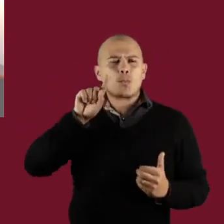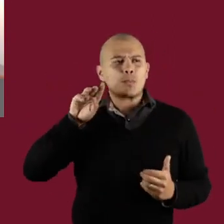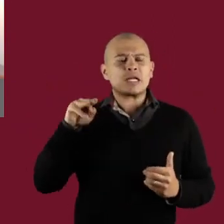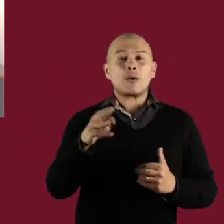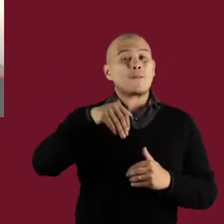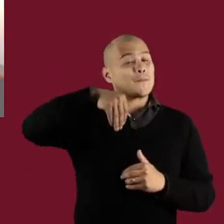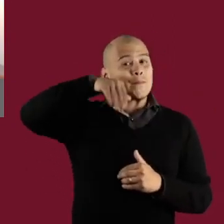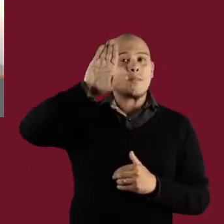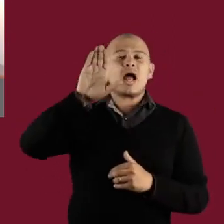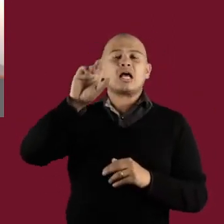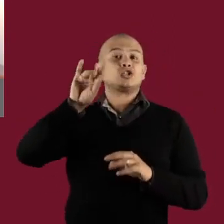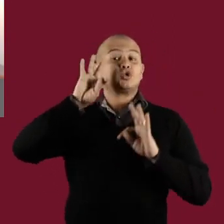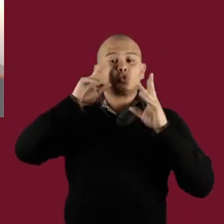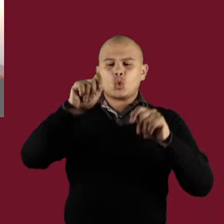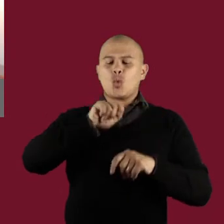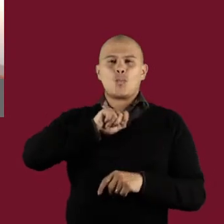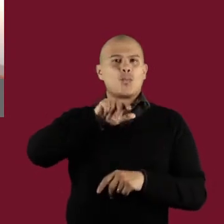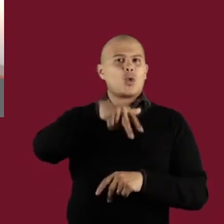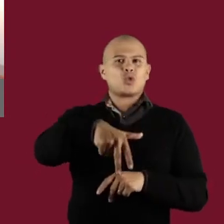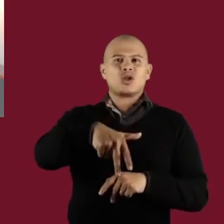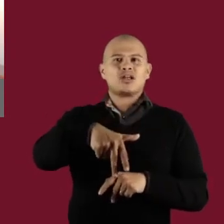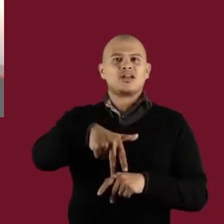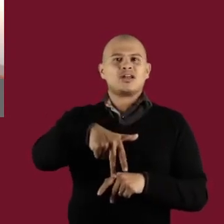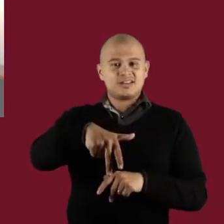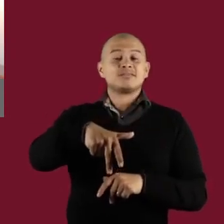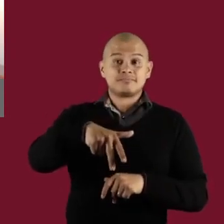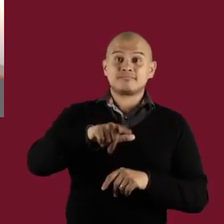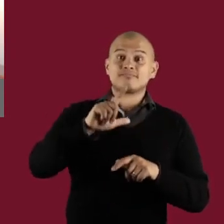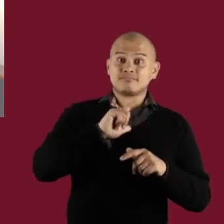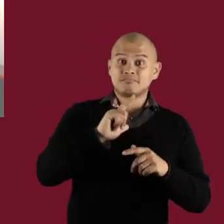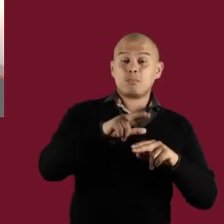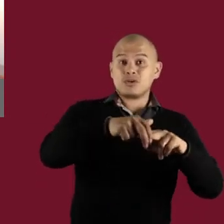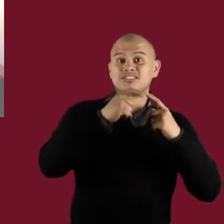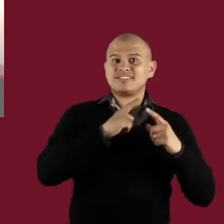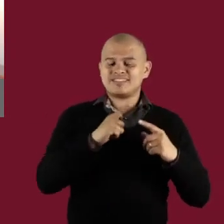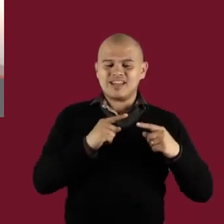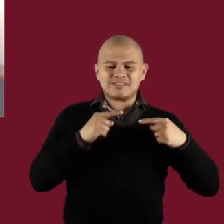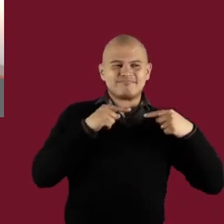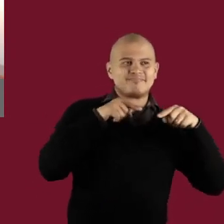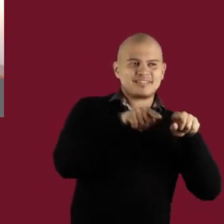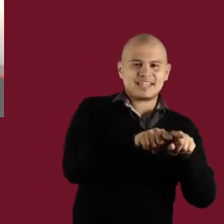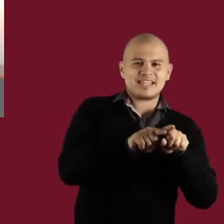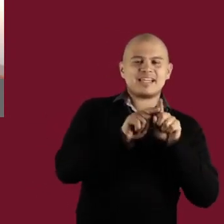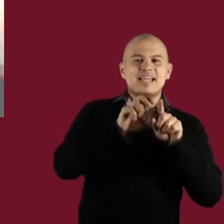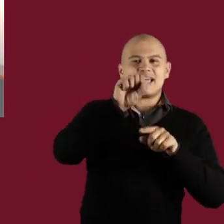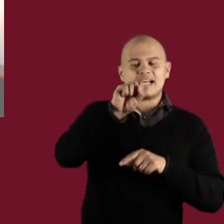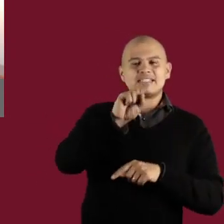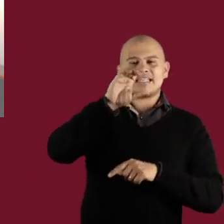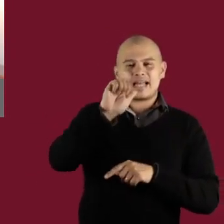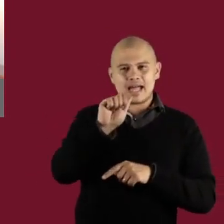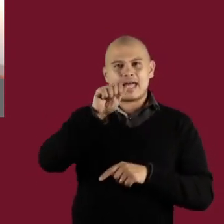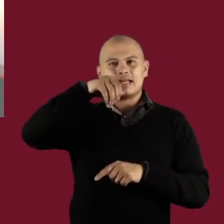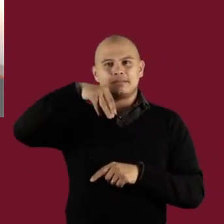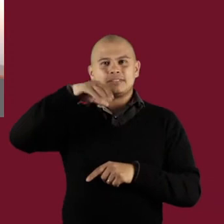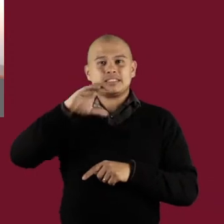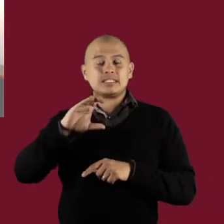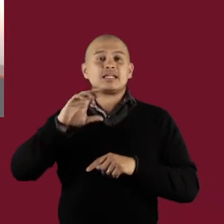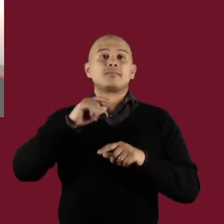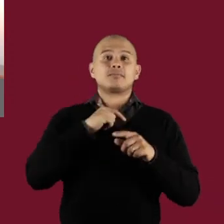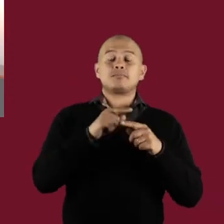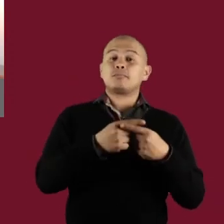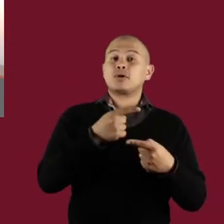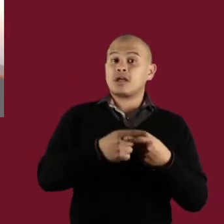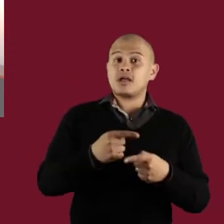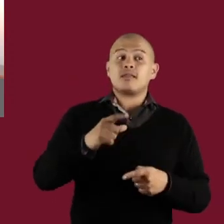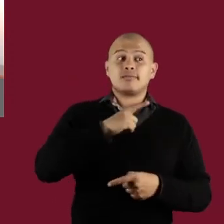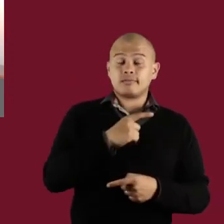Então, também não é coincidência que a gente tenha uma parceria com a SABC, que é a Emissora Estatal Internacional da África do Sul, porque eles